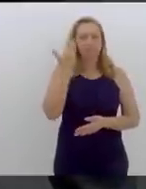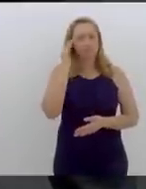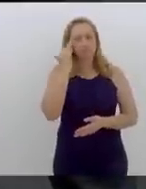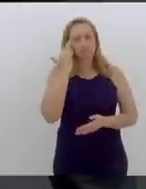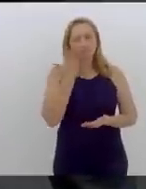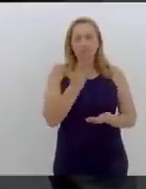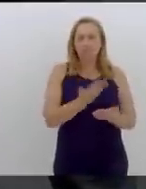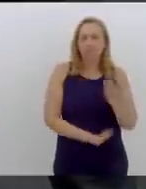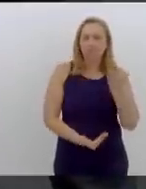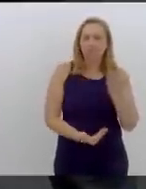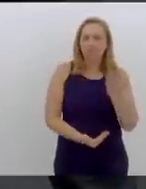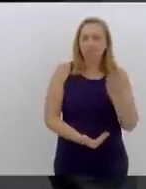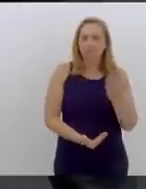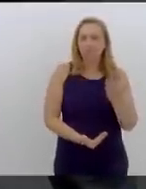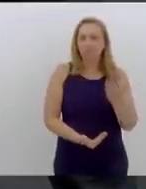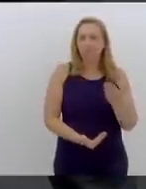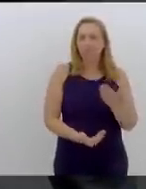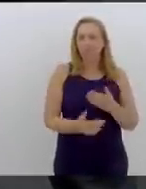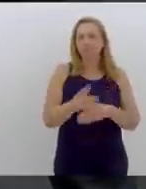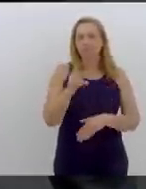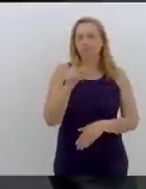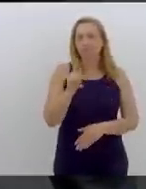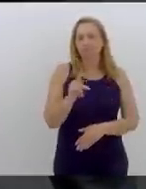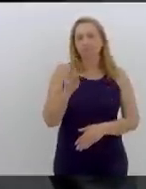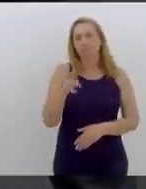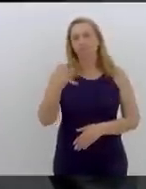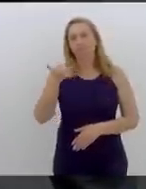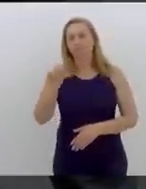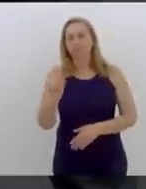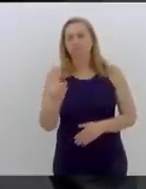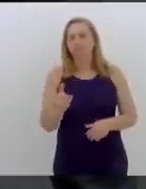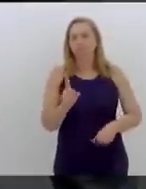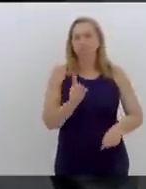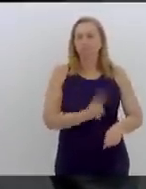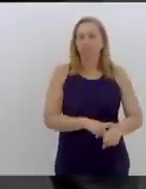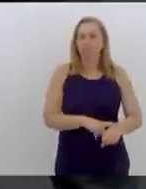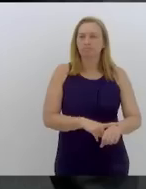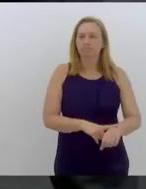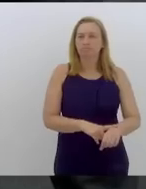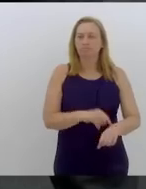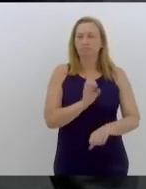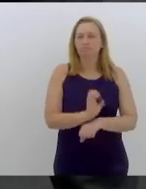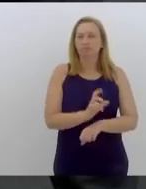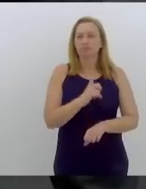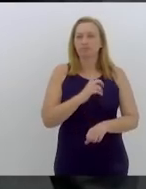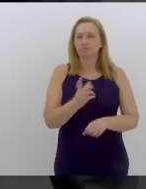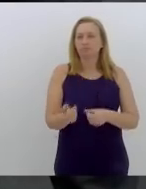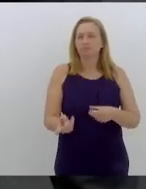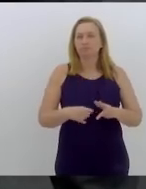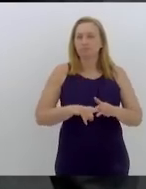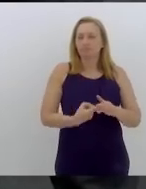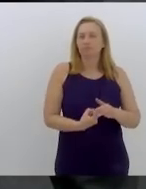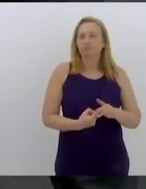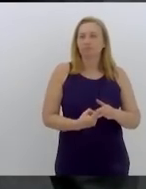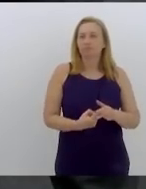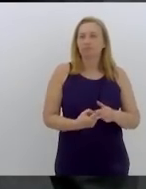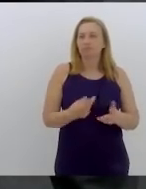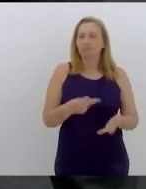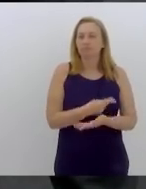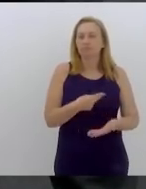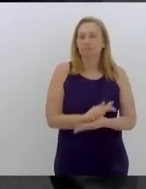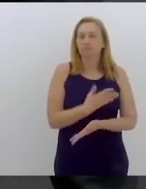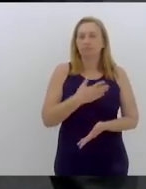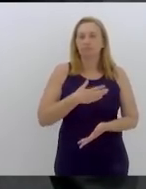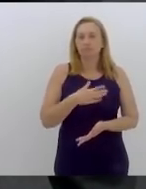perda da pretensão punitiva porque o tempo que o Estado tem para poder me corrigir algum erro meu